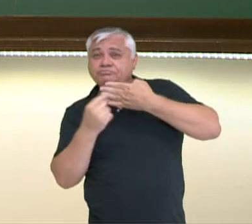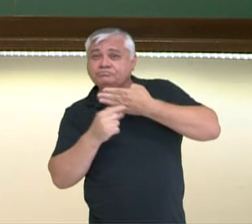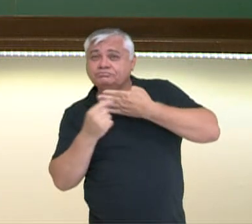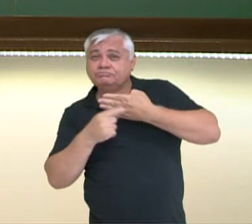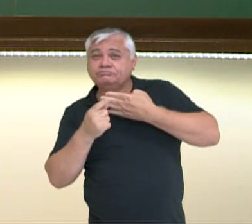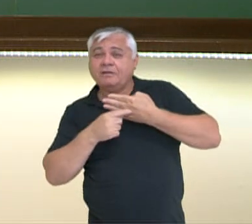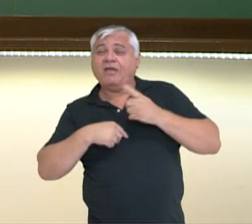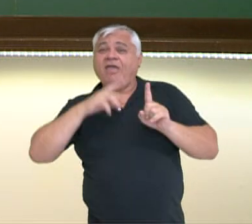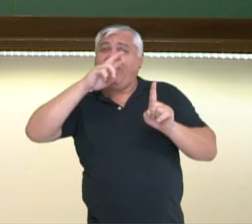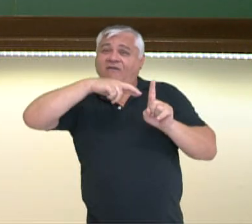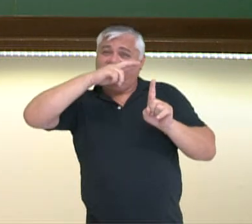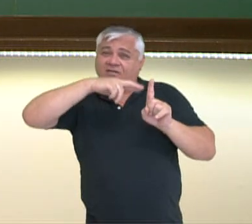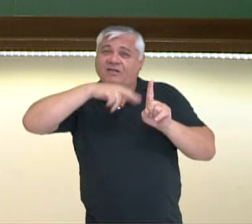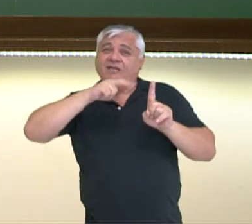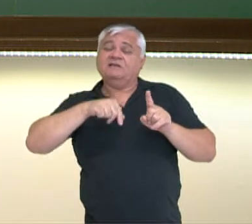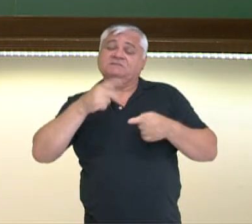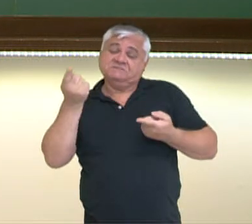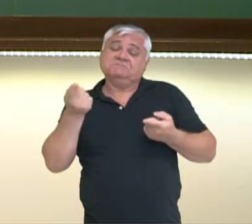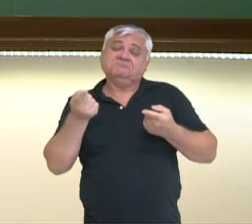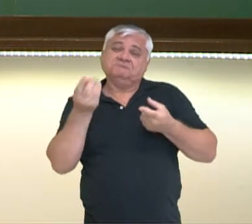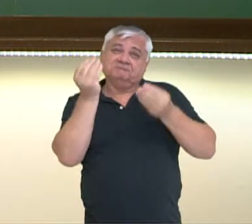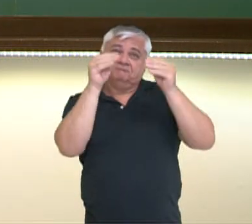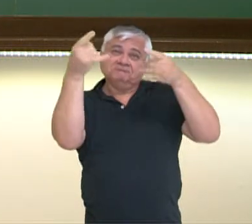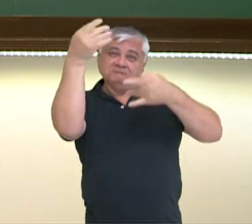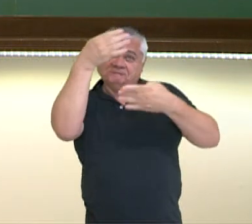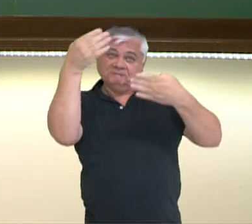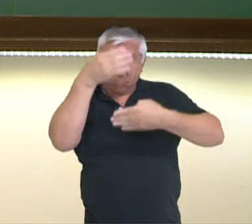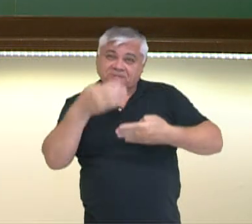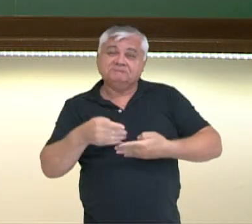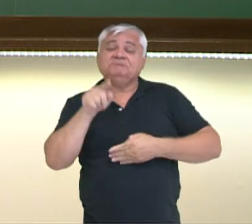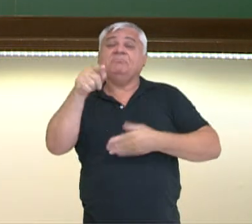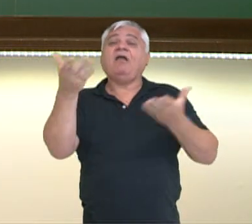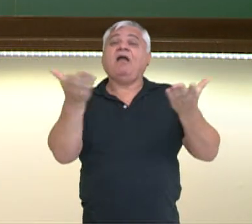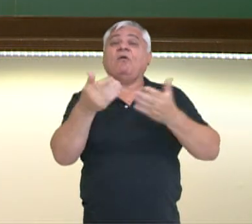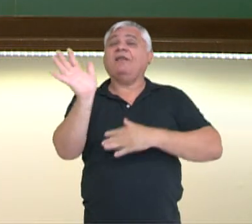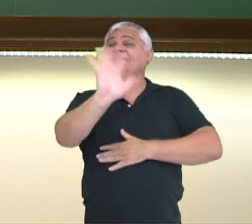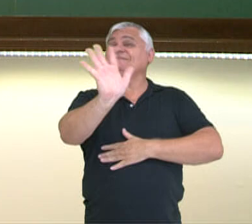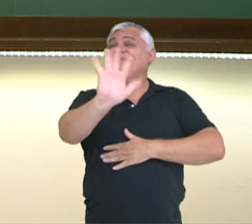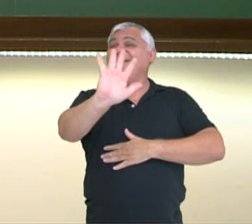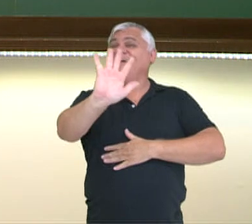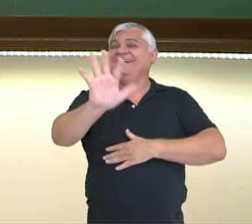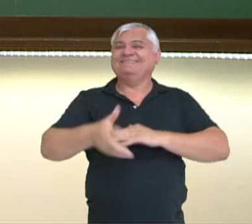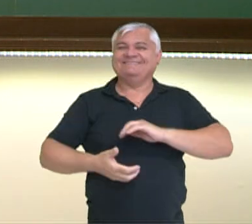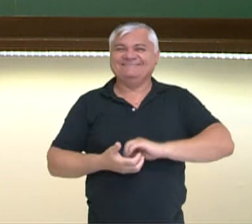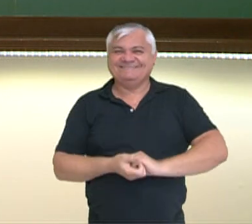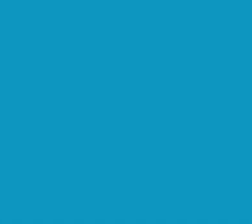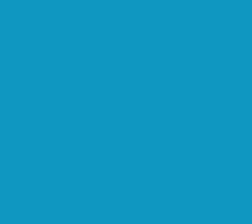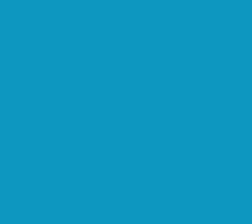referências, o material que utilizamos para montar a aula. E hasta luego, chicos.